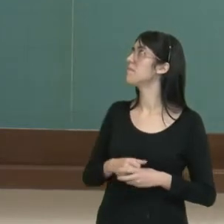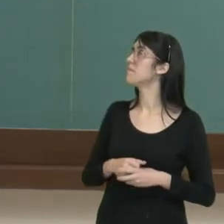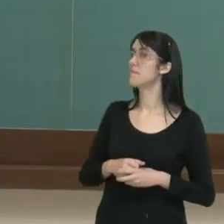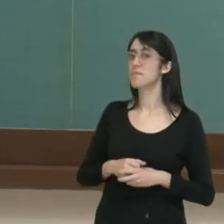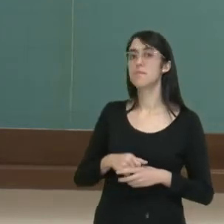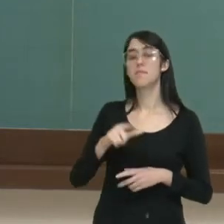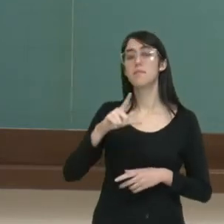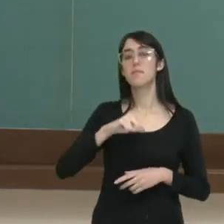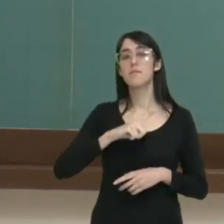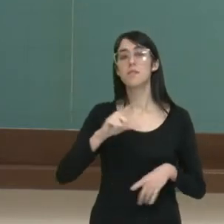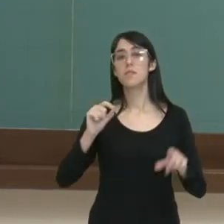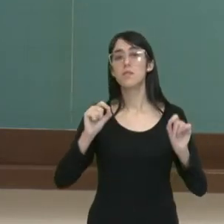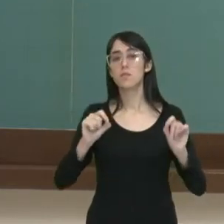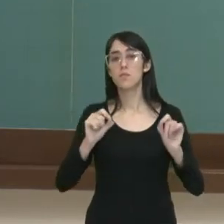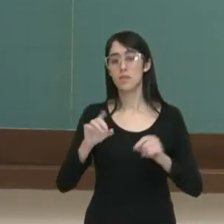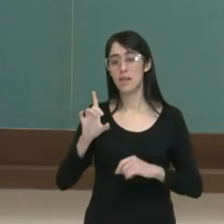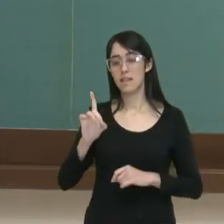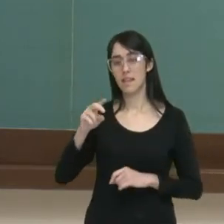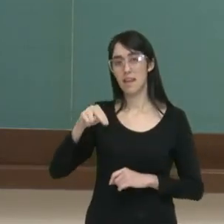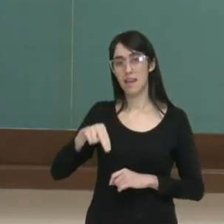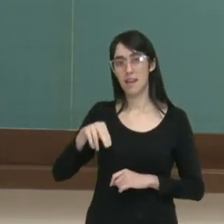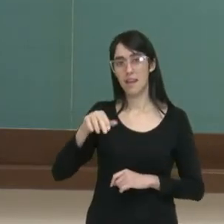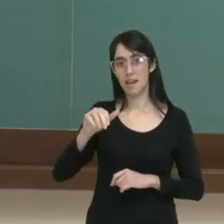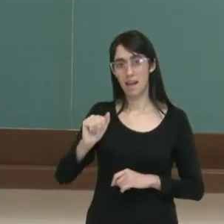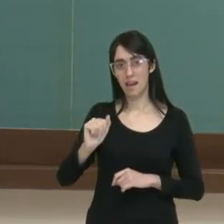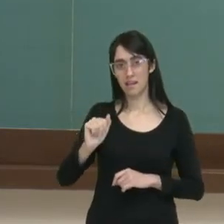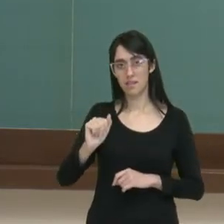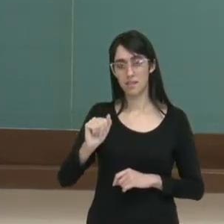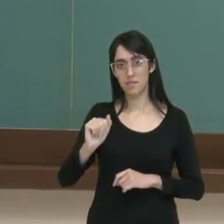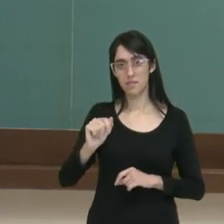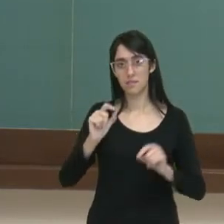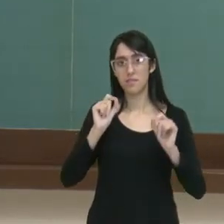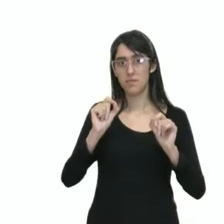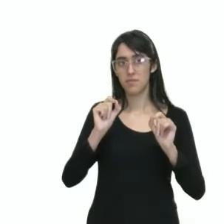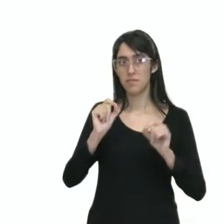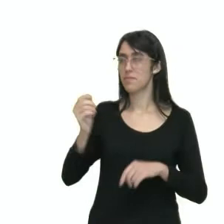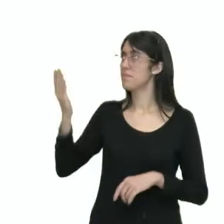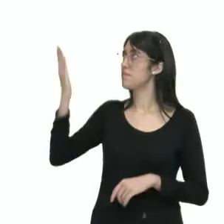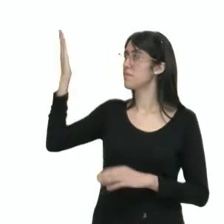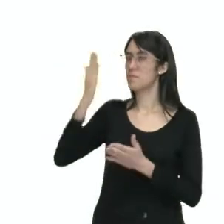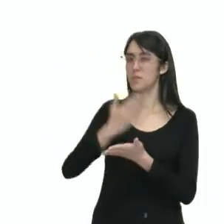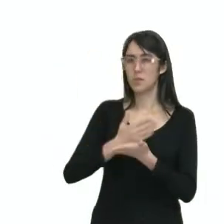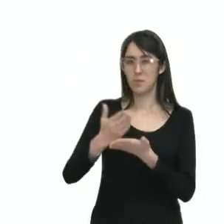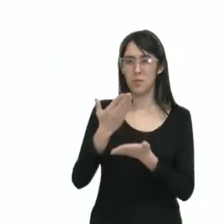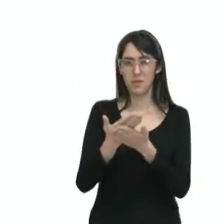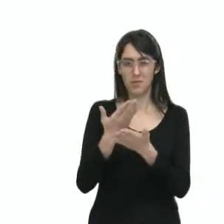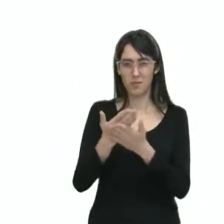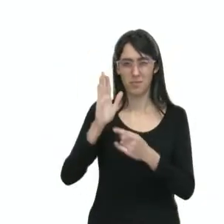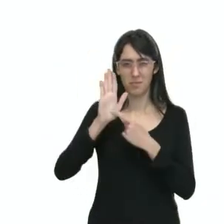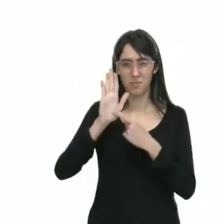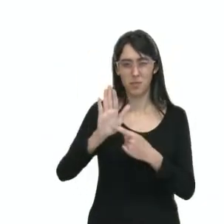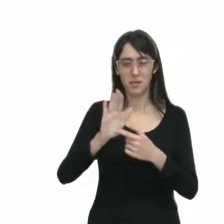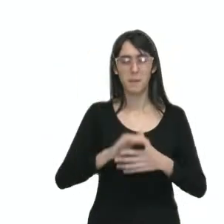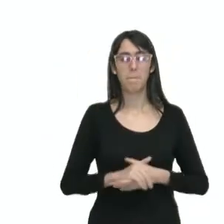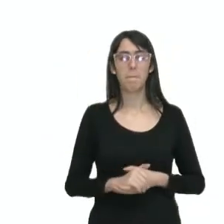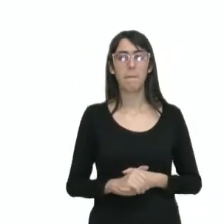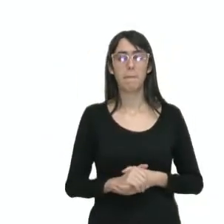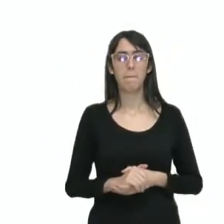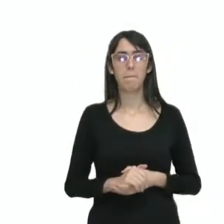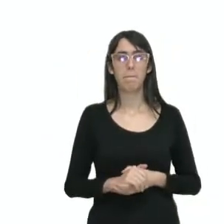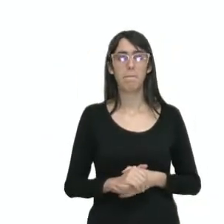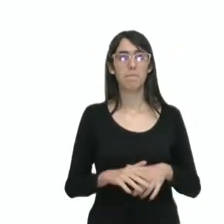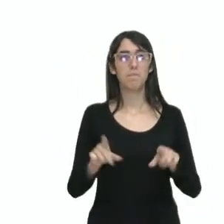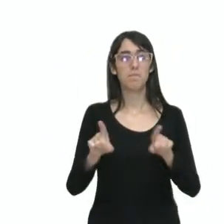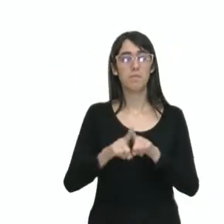temos o DNA, conforme a imagem do começo da nossa aula, certo? Aqui,